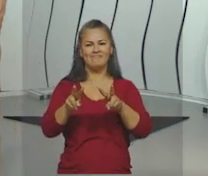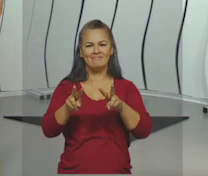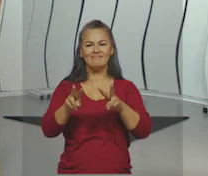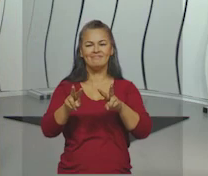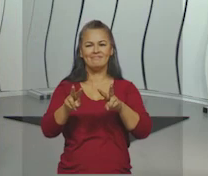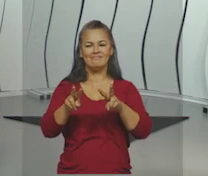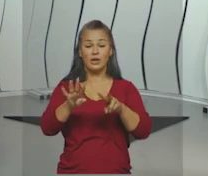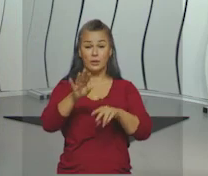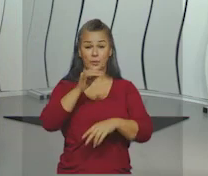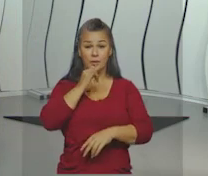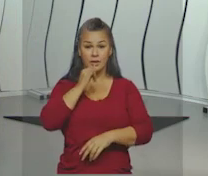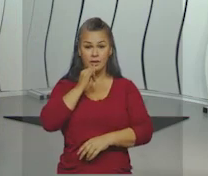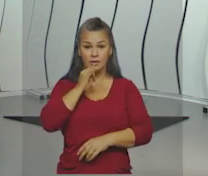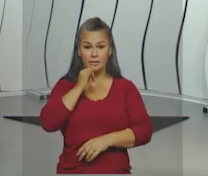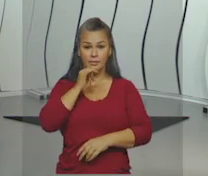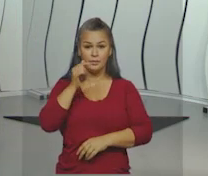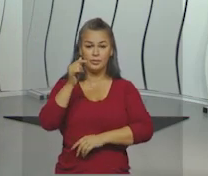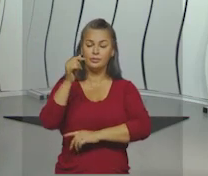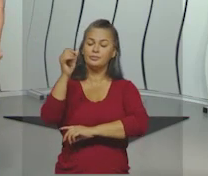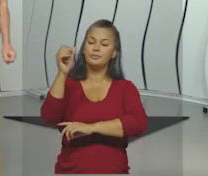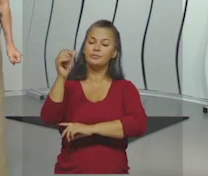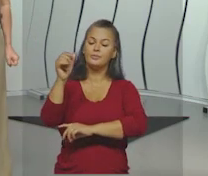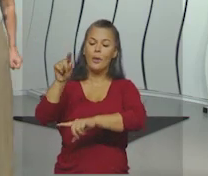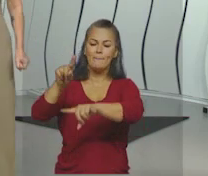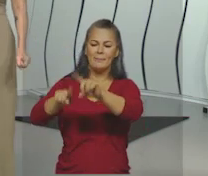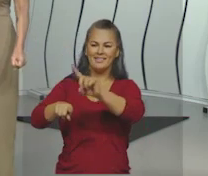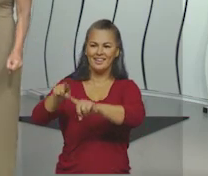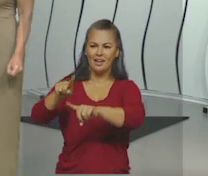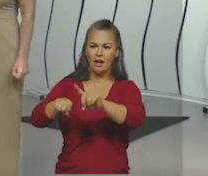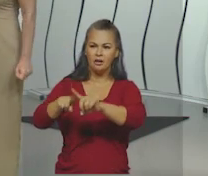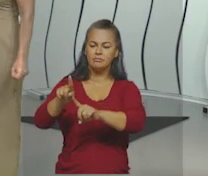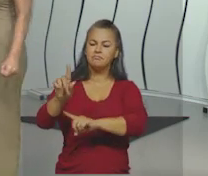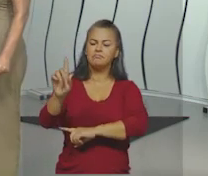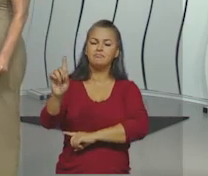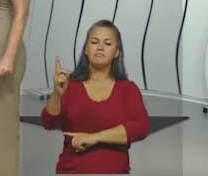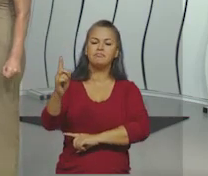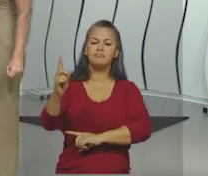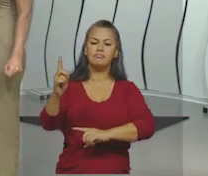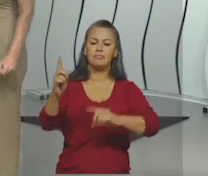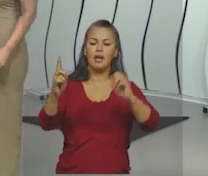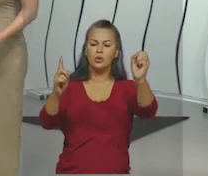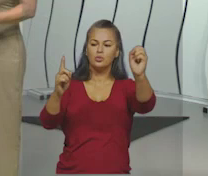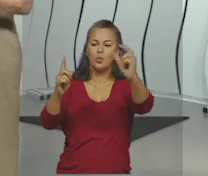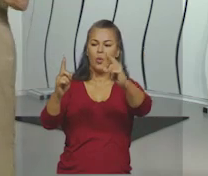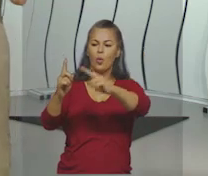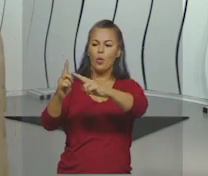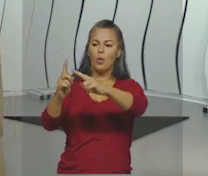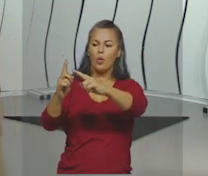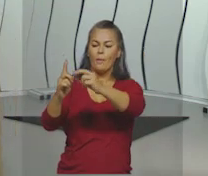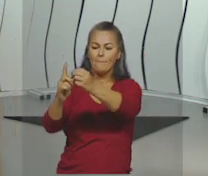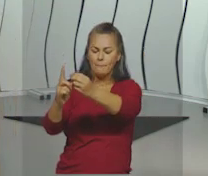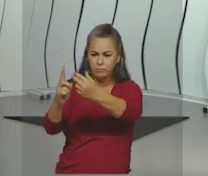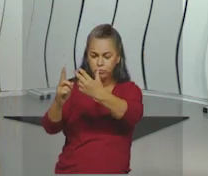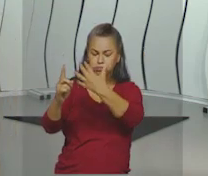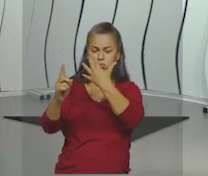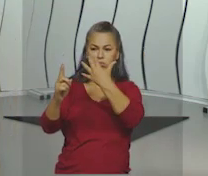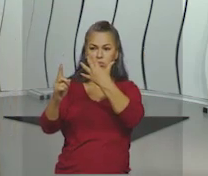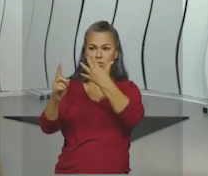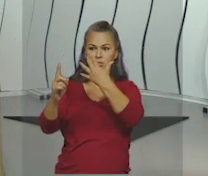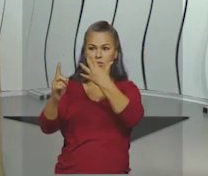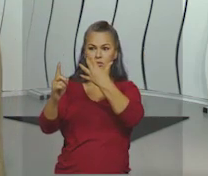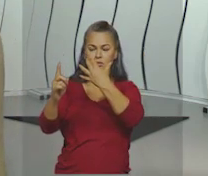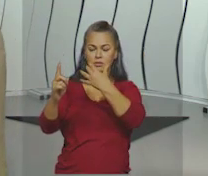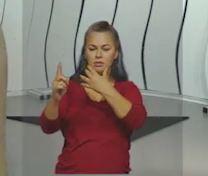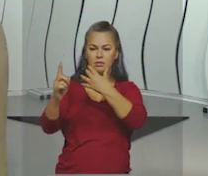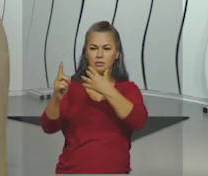reflete nos objetos e segue em linha reta para o olho. A luz passa pela córnea, que